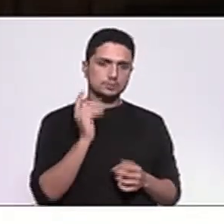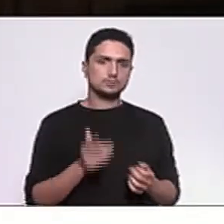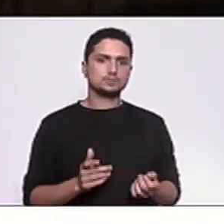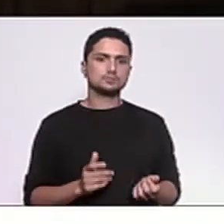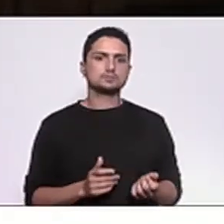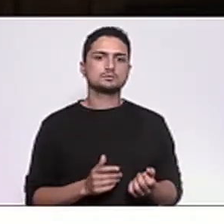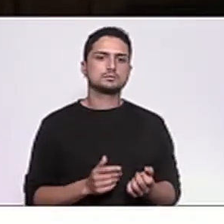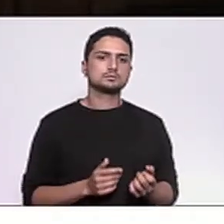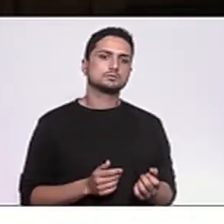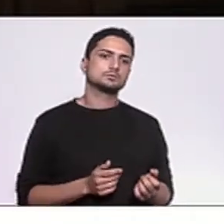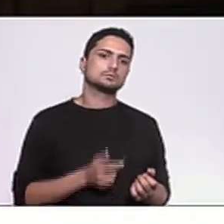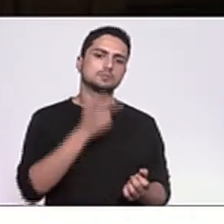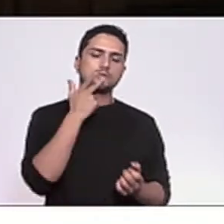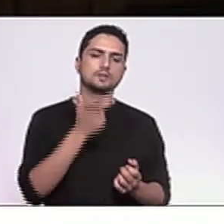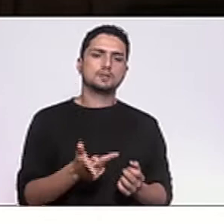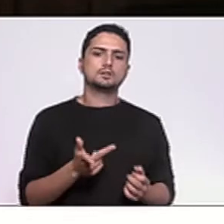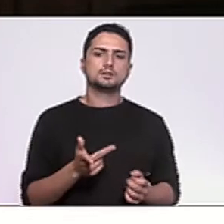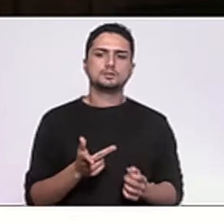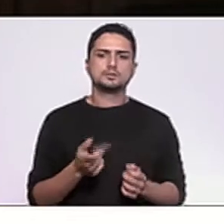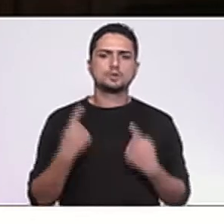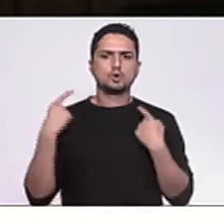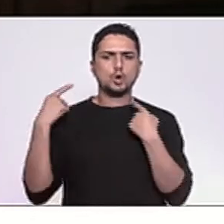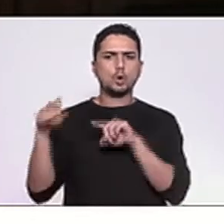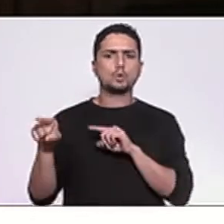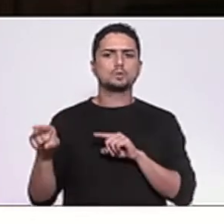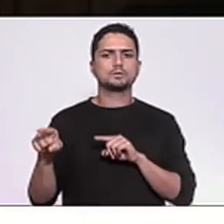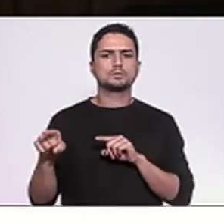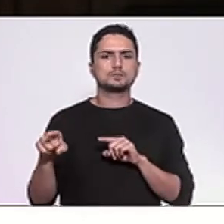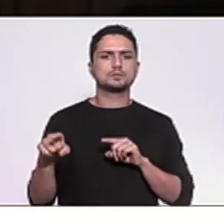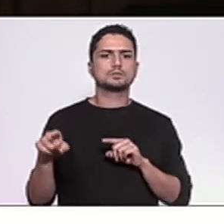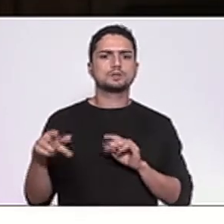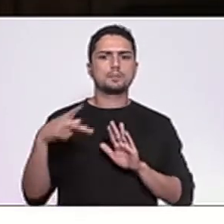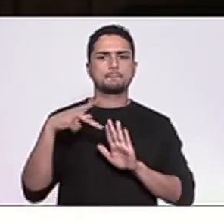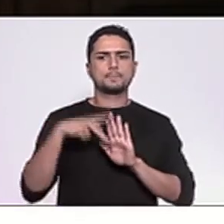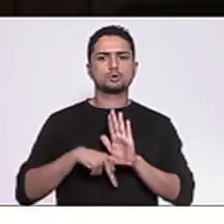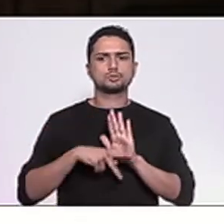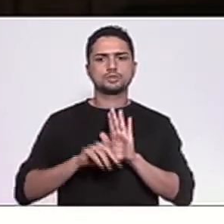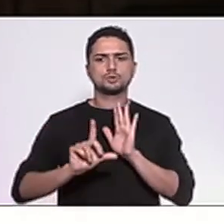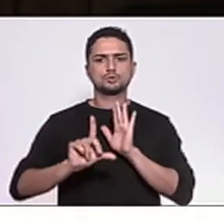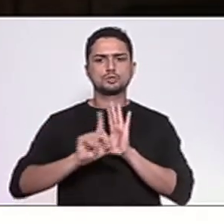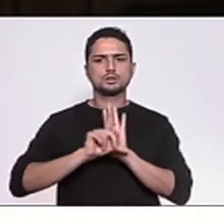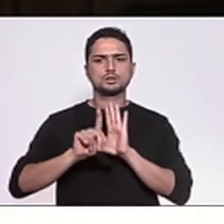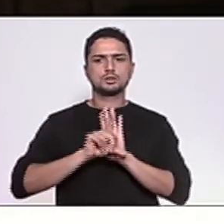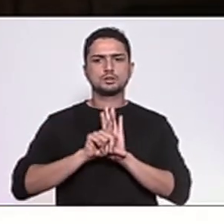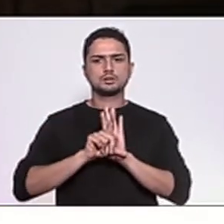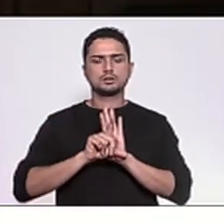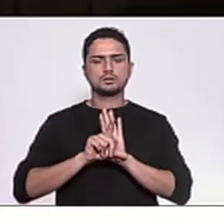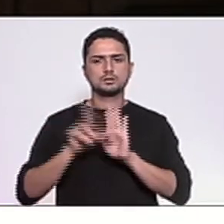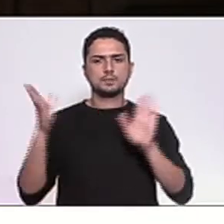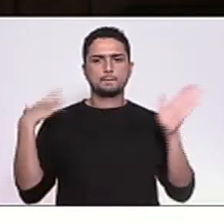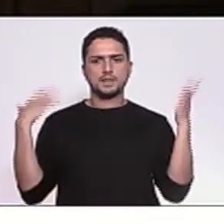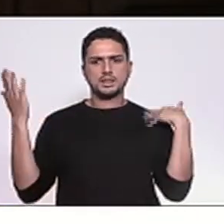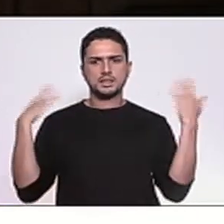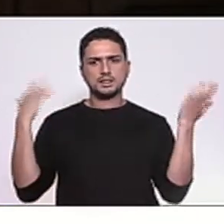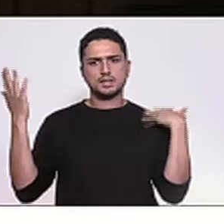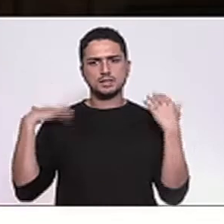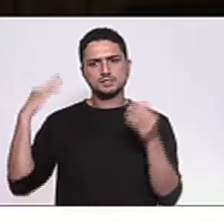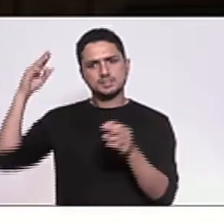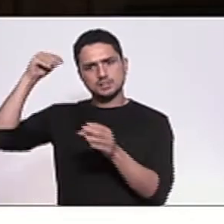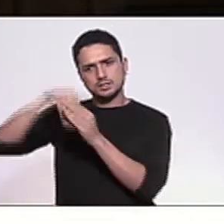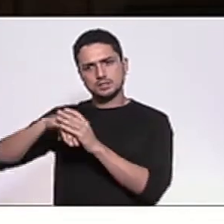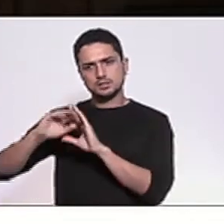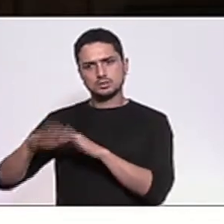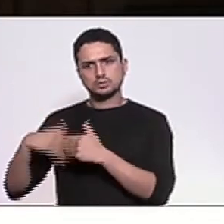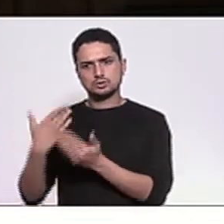de me manifestar contrário ao projeto de militarização